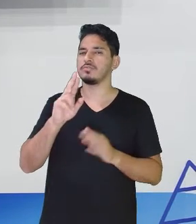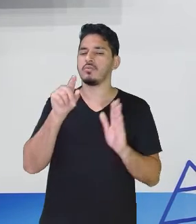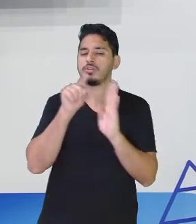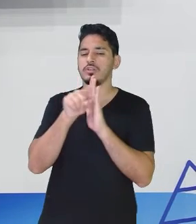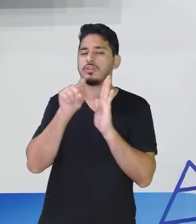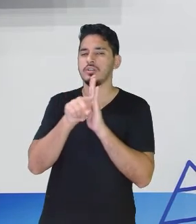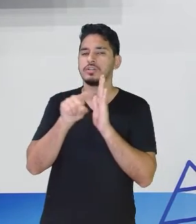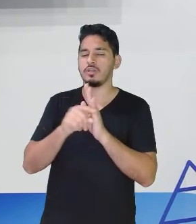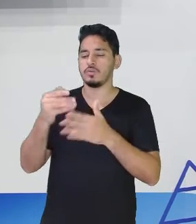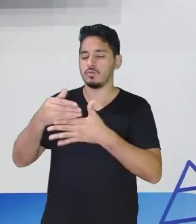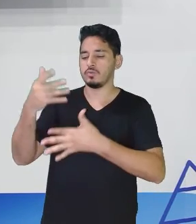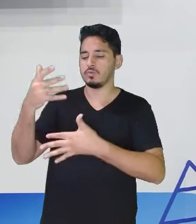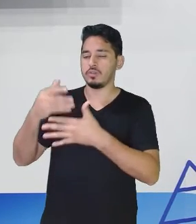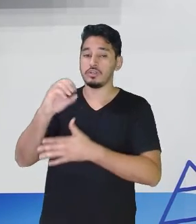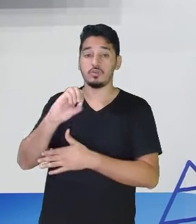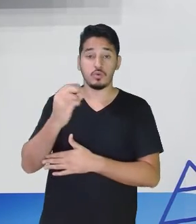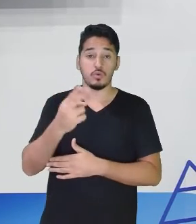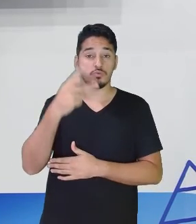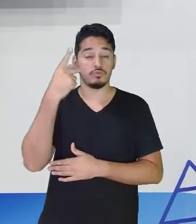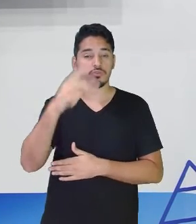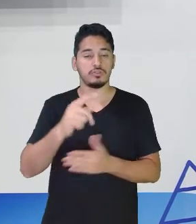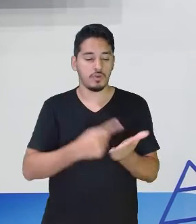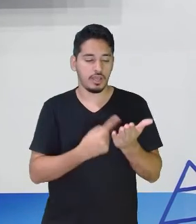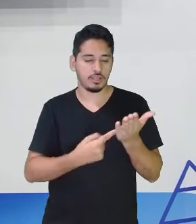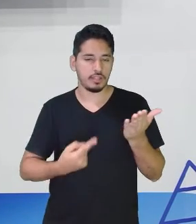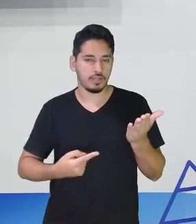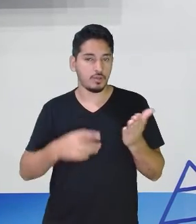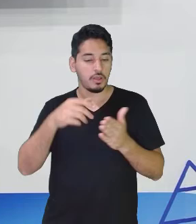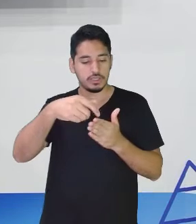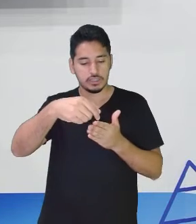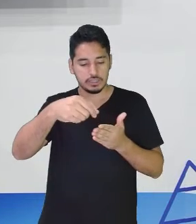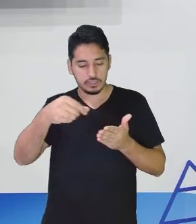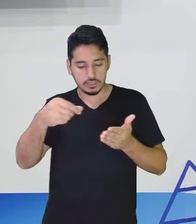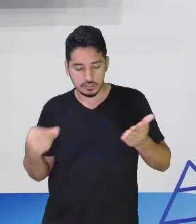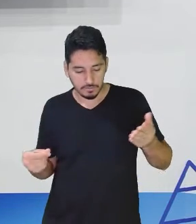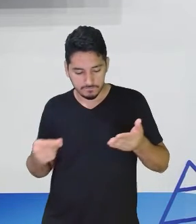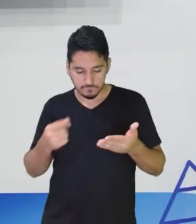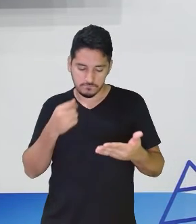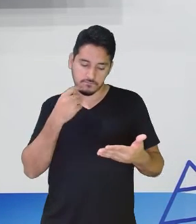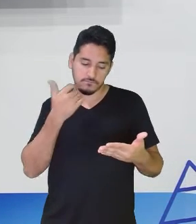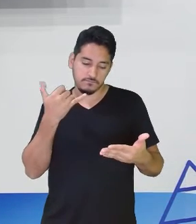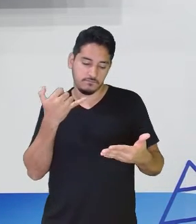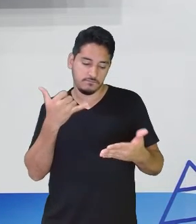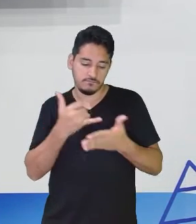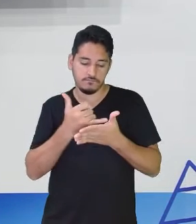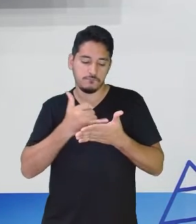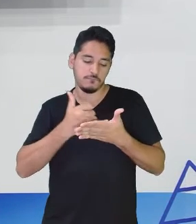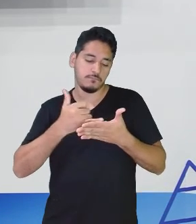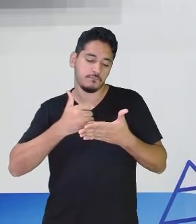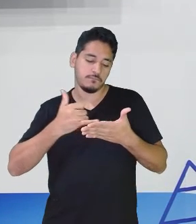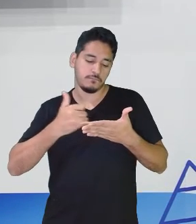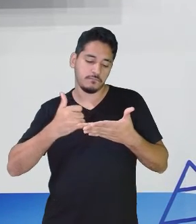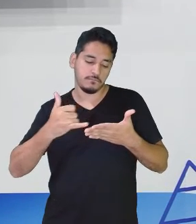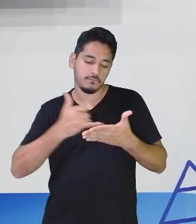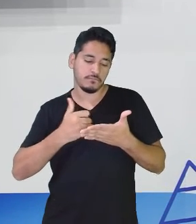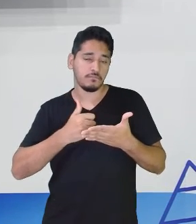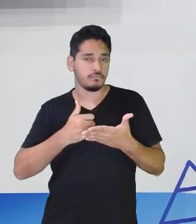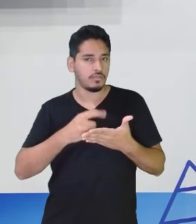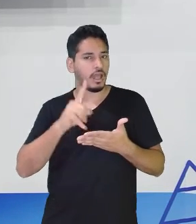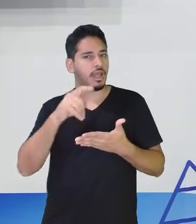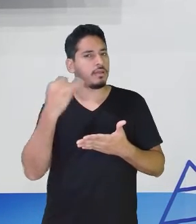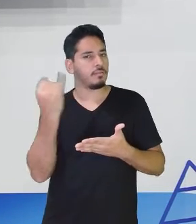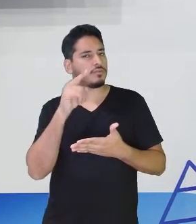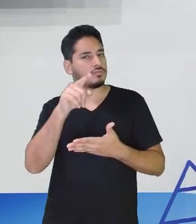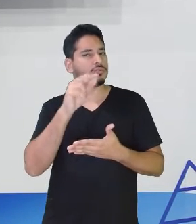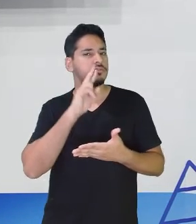chat ou aí no seu caderno? Pega uma folhinha de papel e arrisca. Coloca. É muito importante que vocês respondam. E